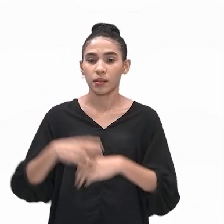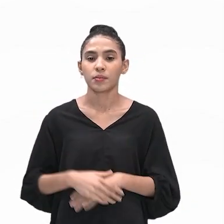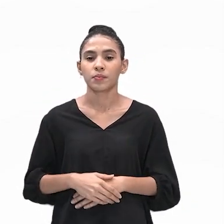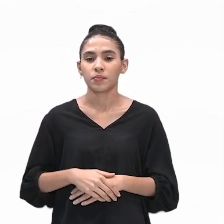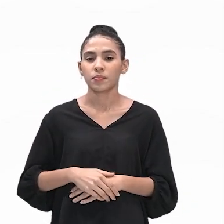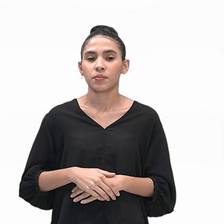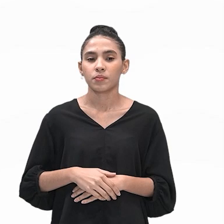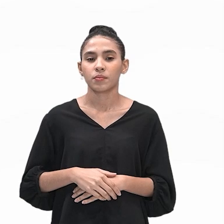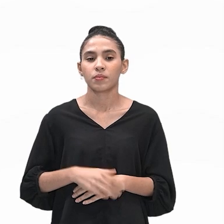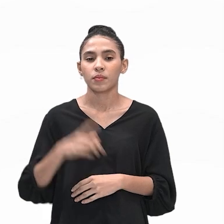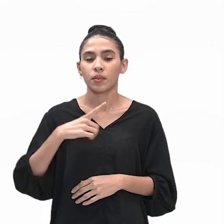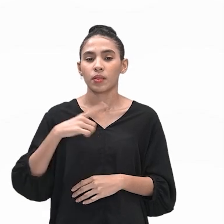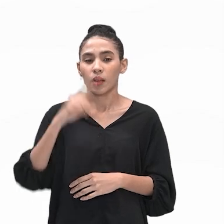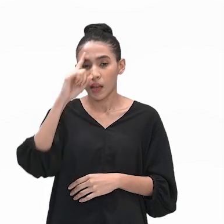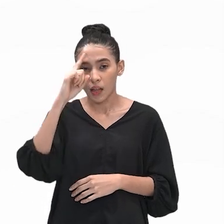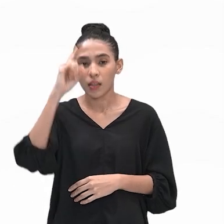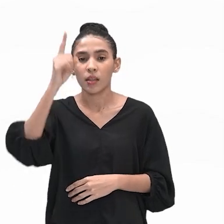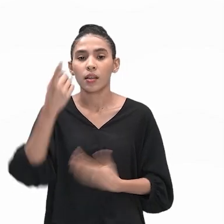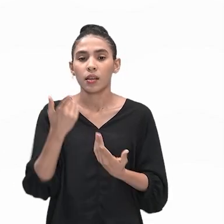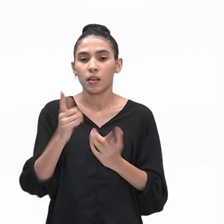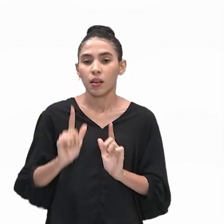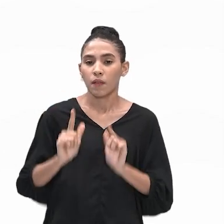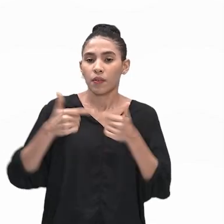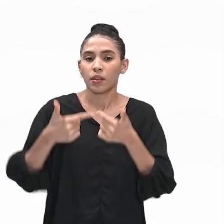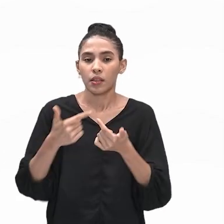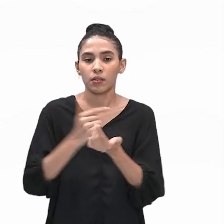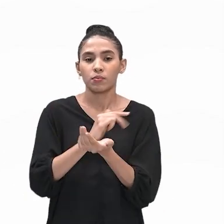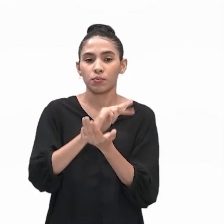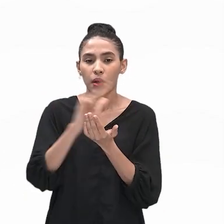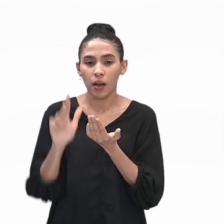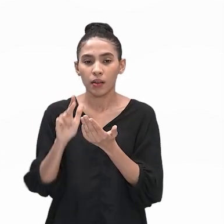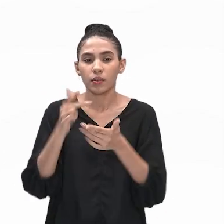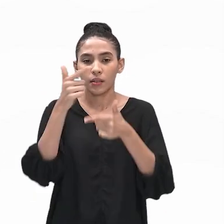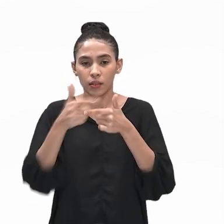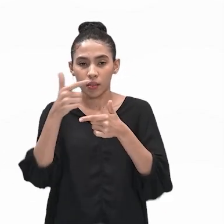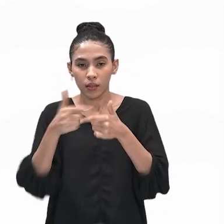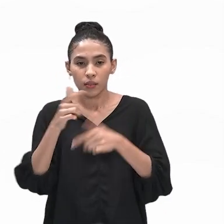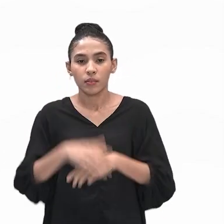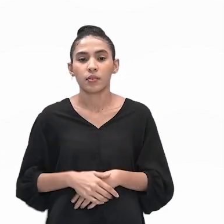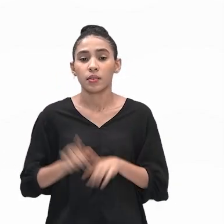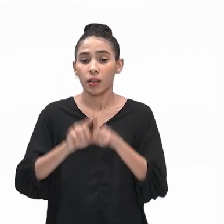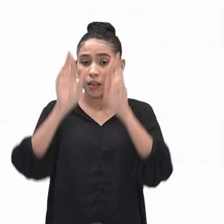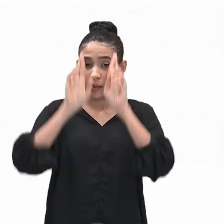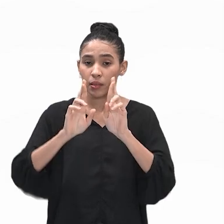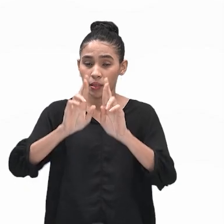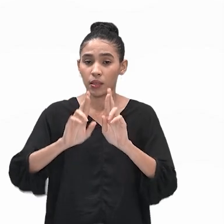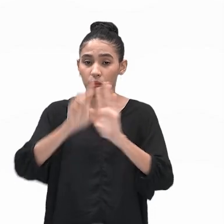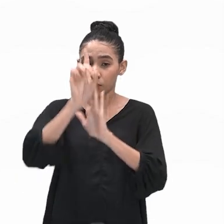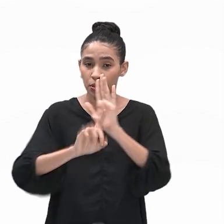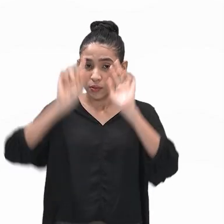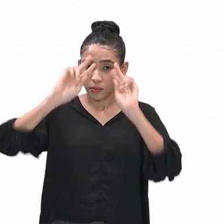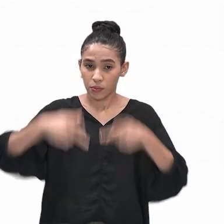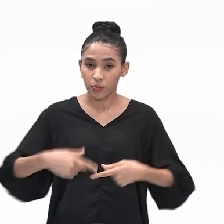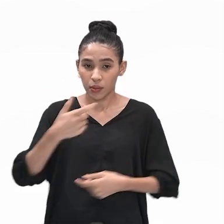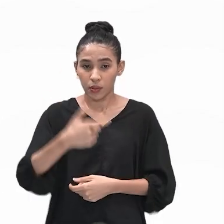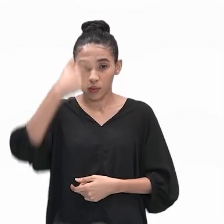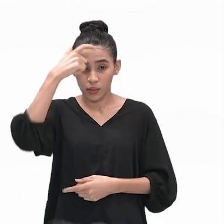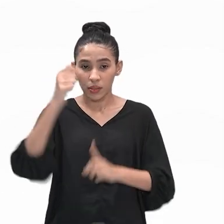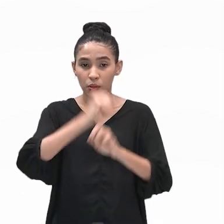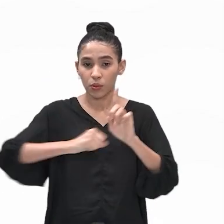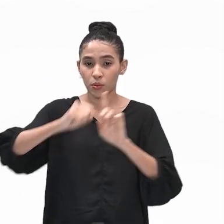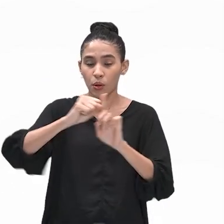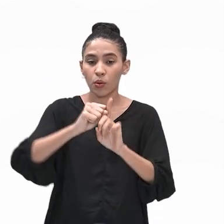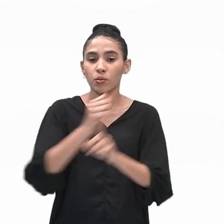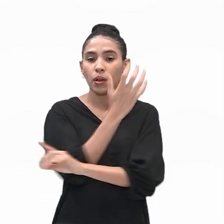tomar decisões no enfrentamento de situações-problema, respeitando os direitos humanos e consciência socioambiental